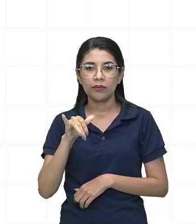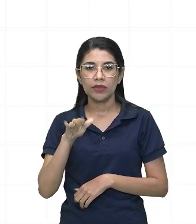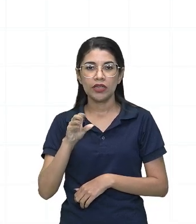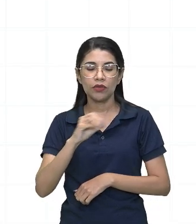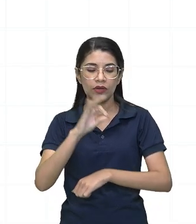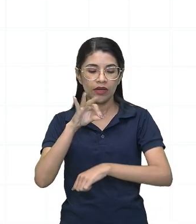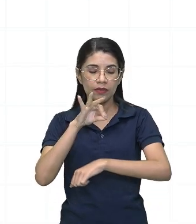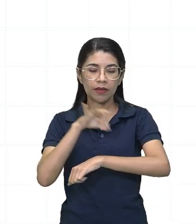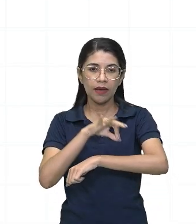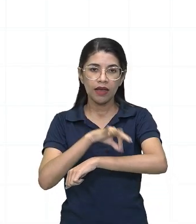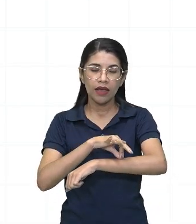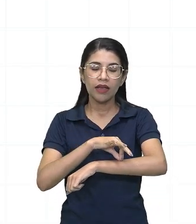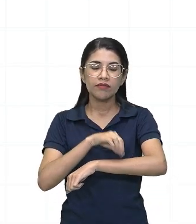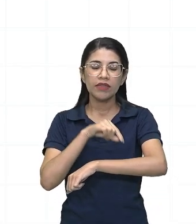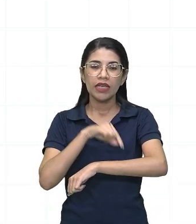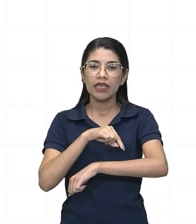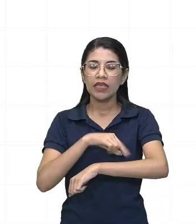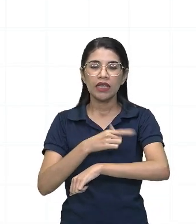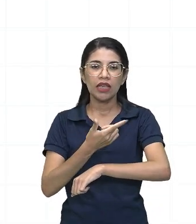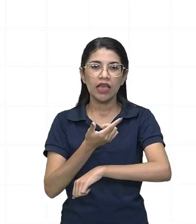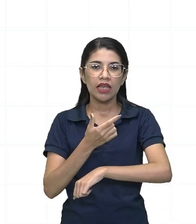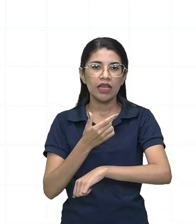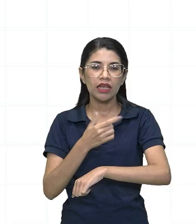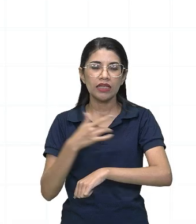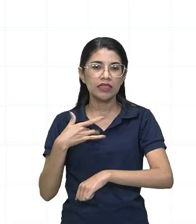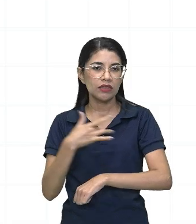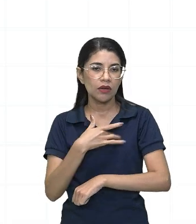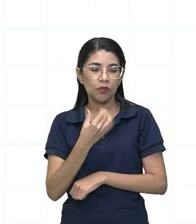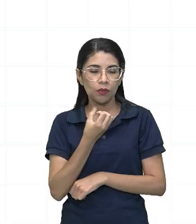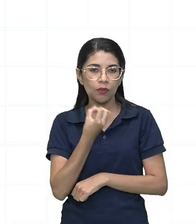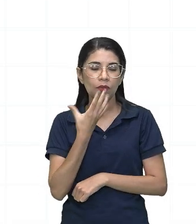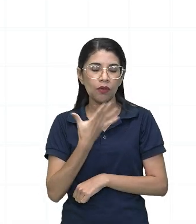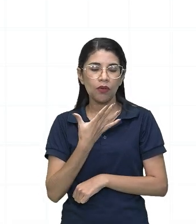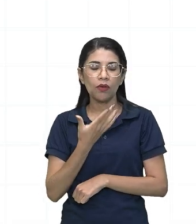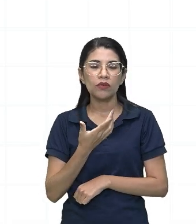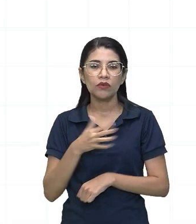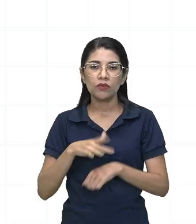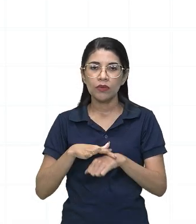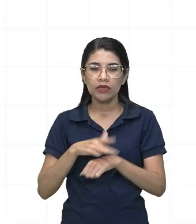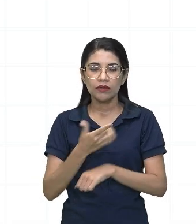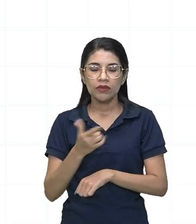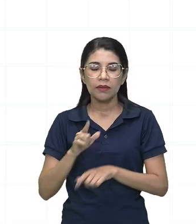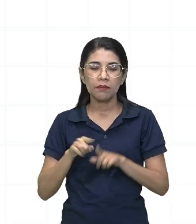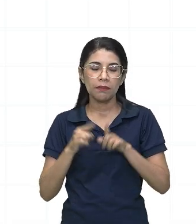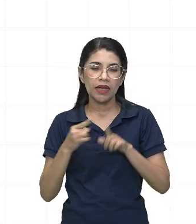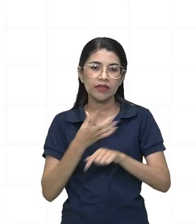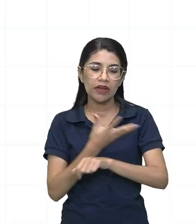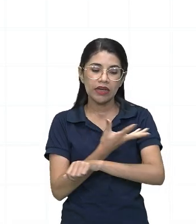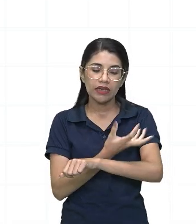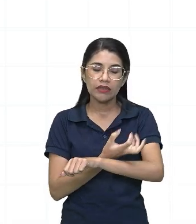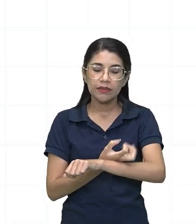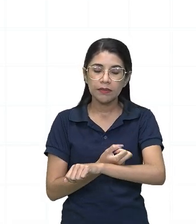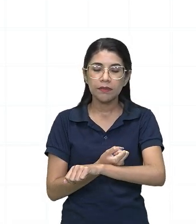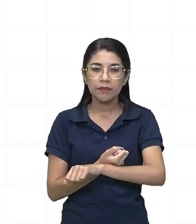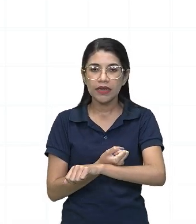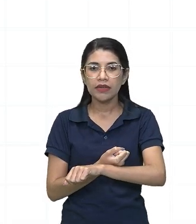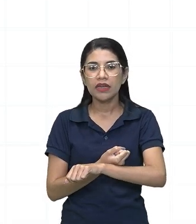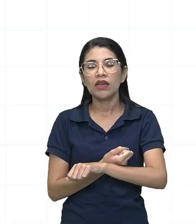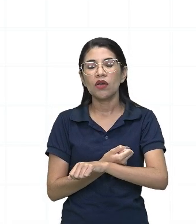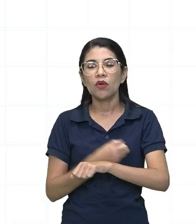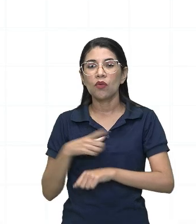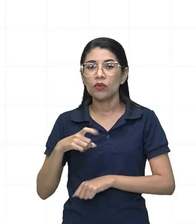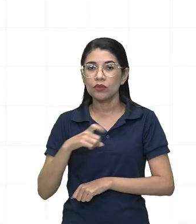A vítima não está doente, né? Mas vai receber esse protozoário enquanto